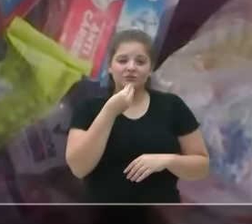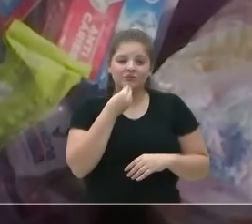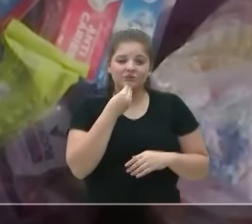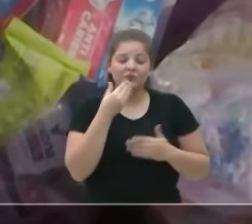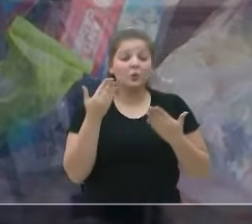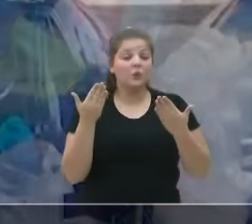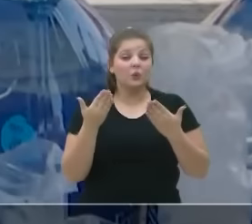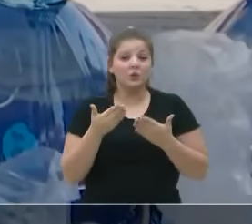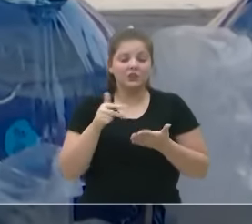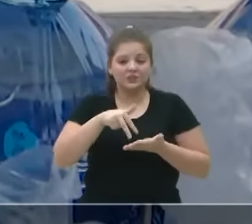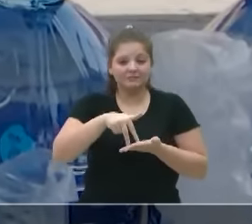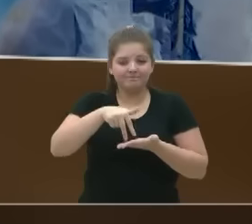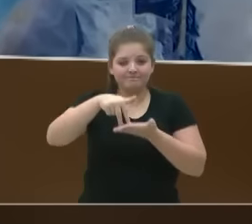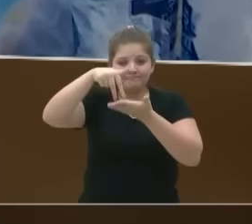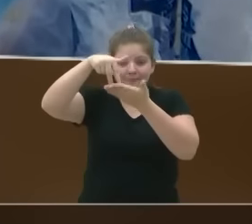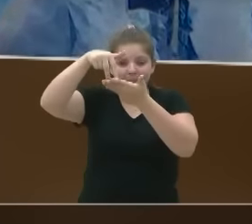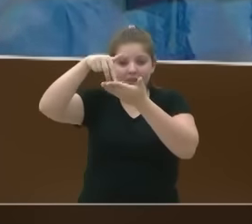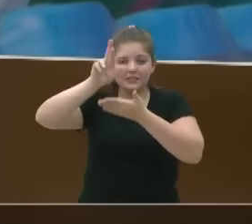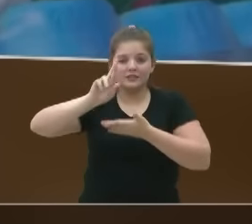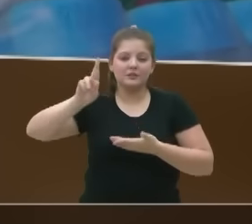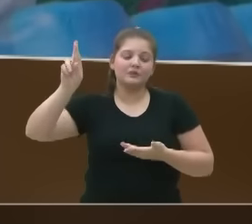hoje é a ascensão do Senhor.